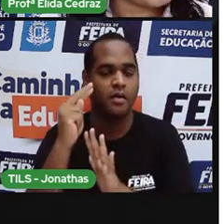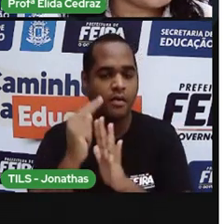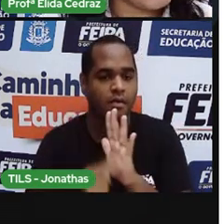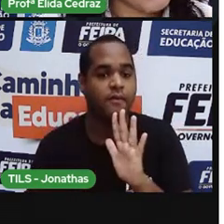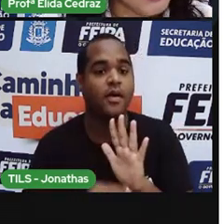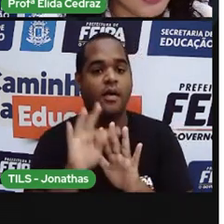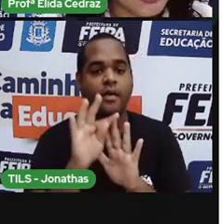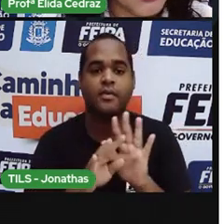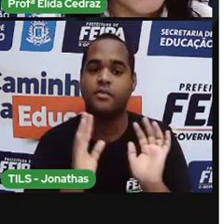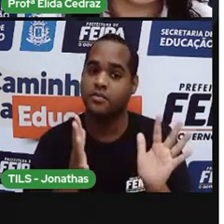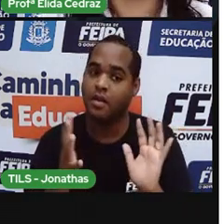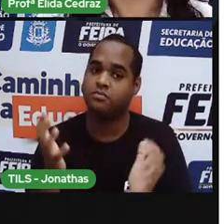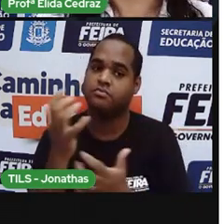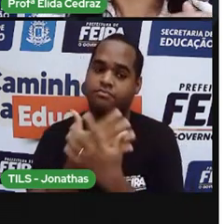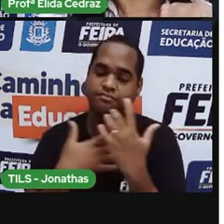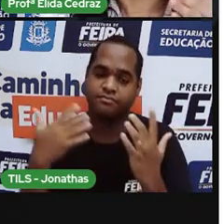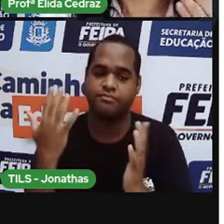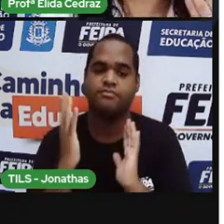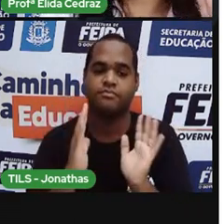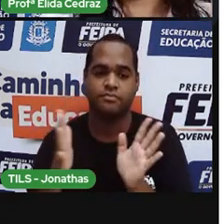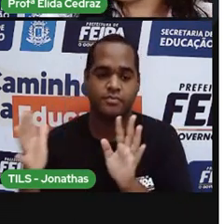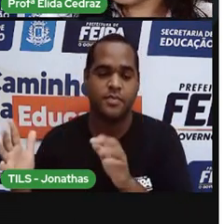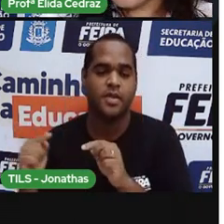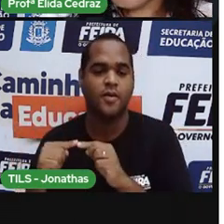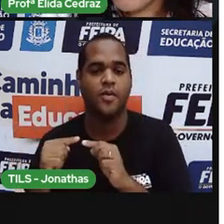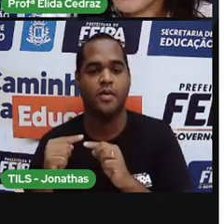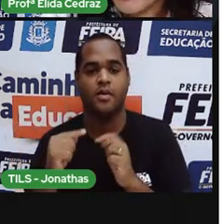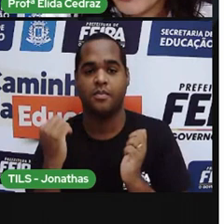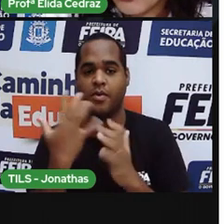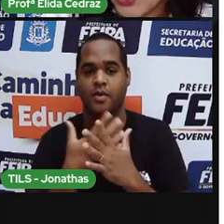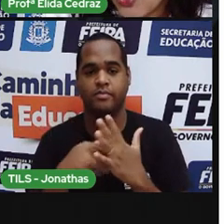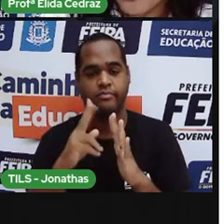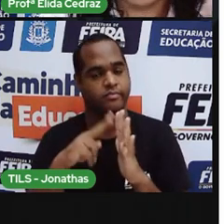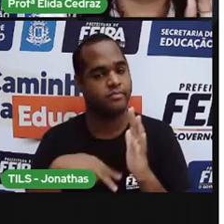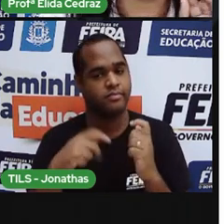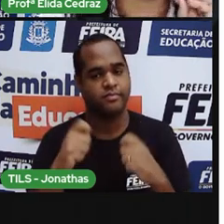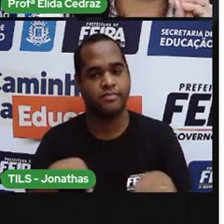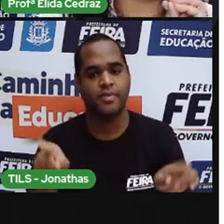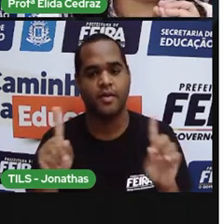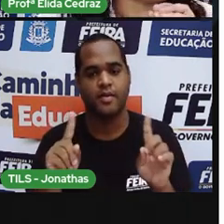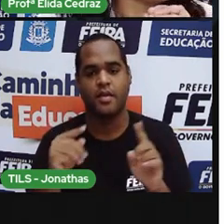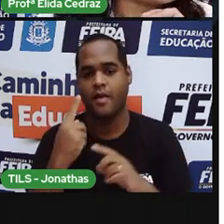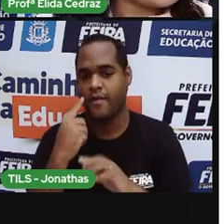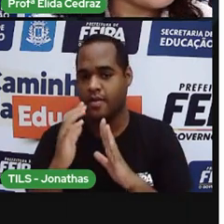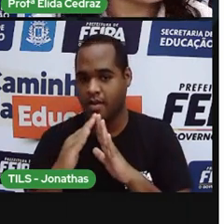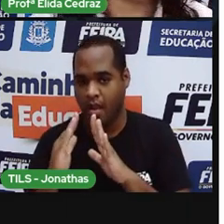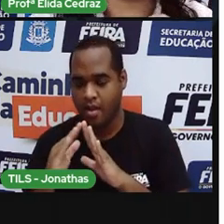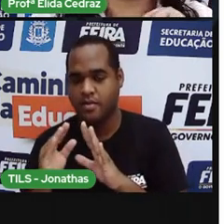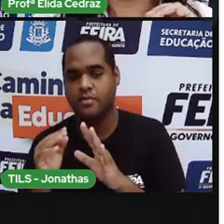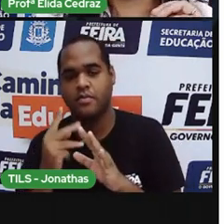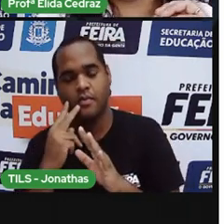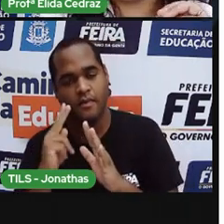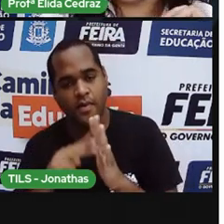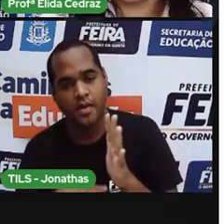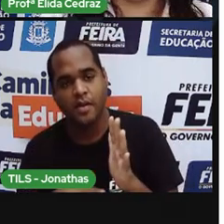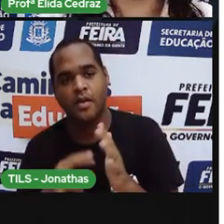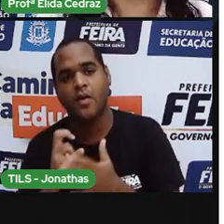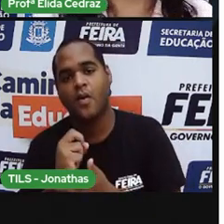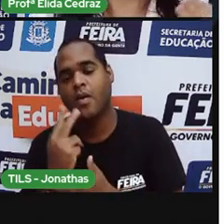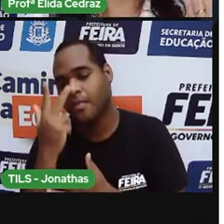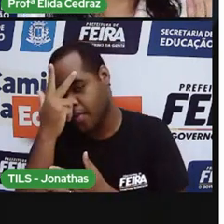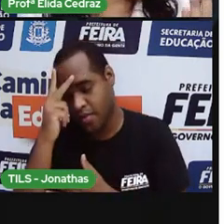já cantamos, então a prova não vai lê-lo de novo. Você vai ler em casa com a ajuda de